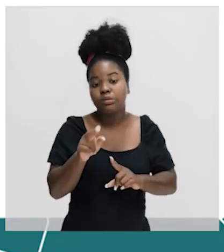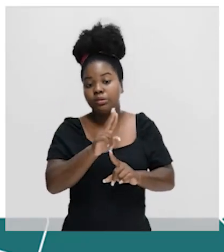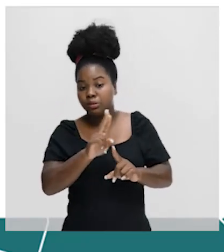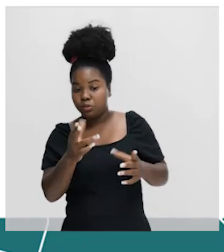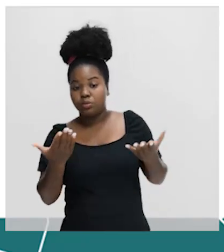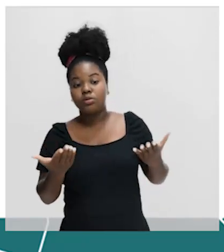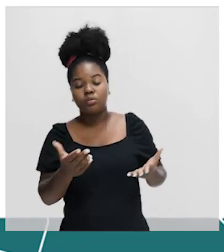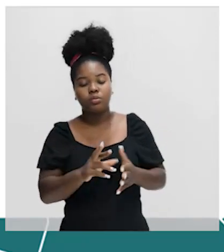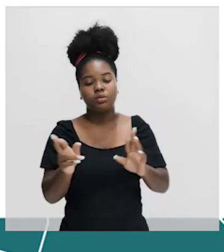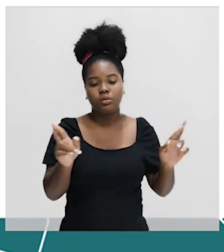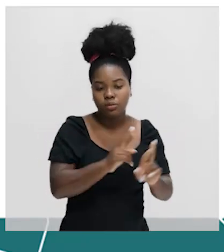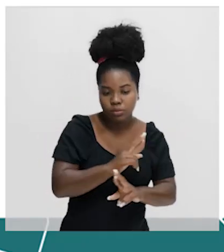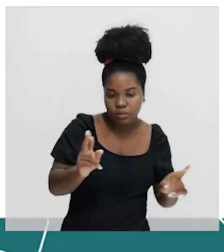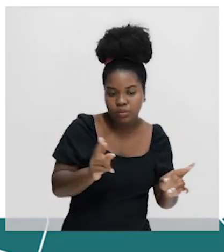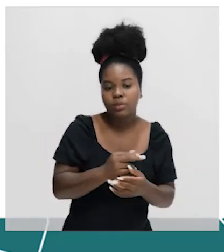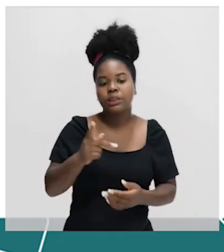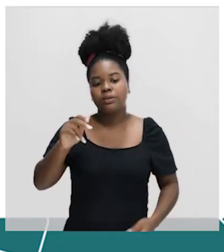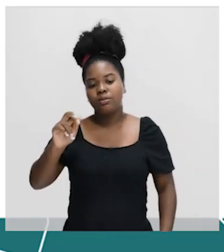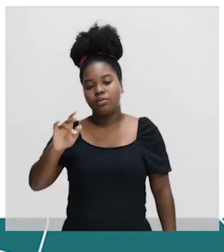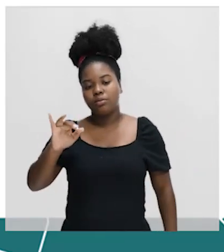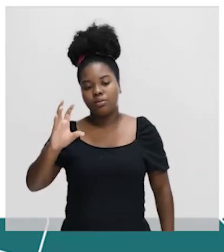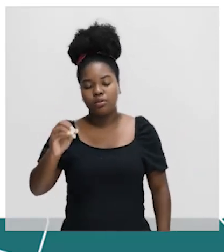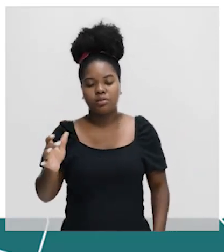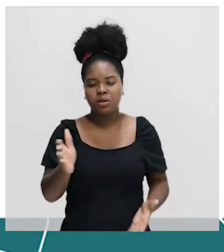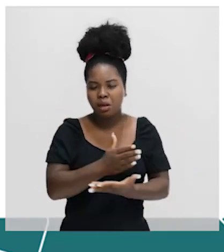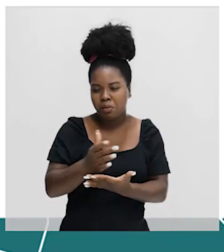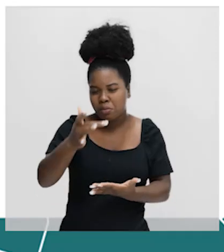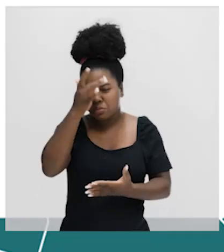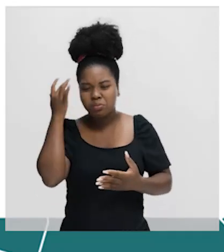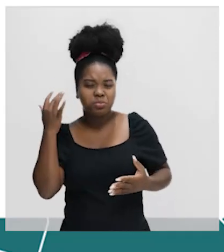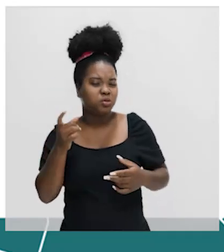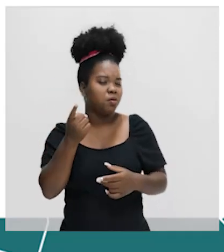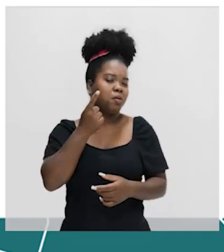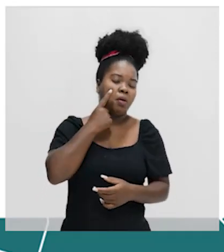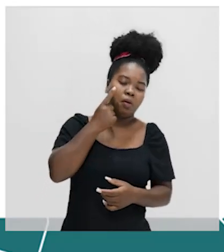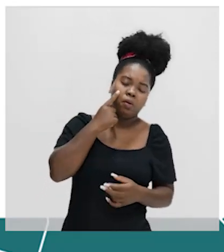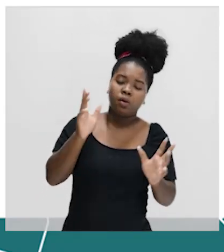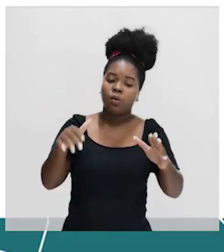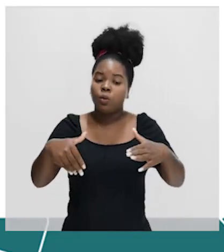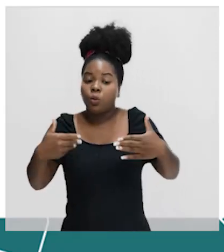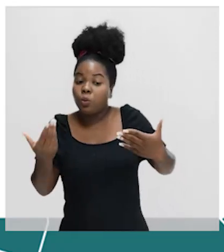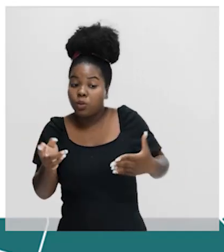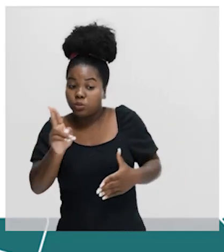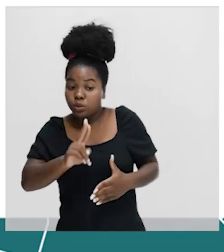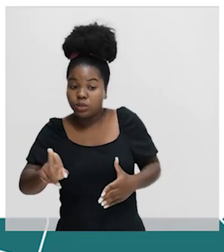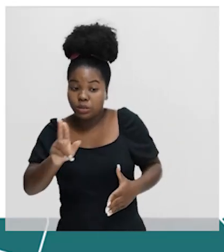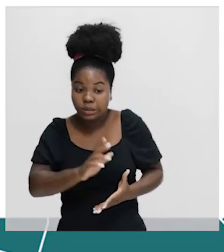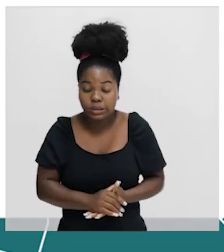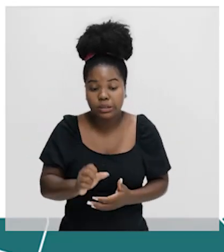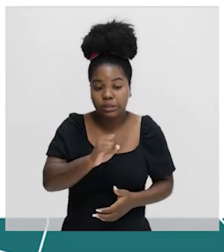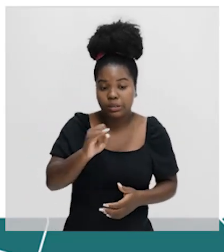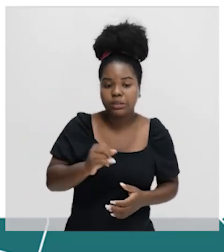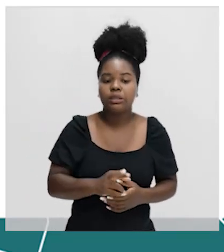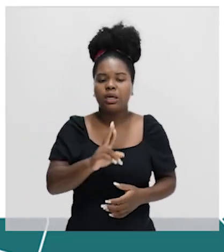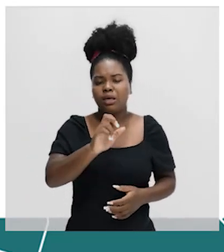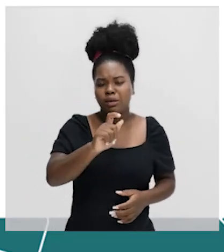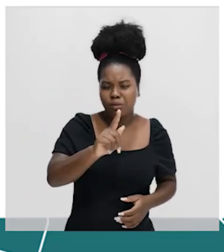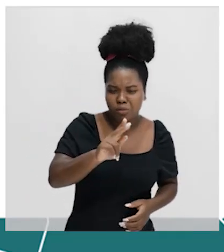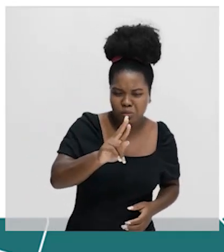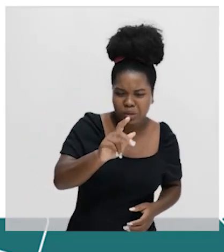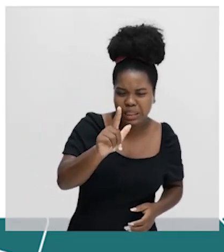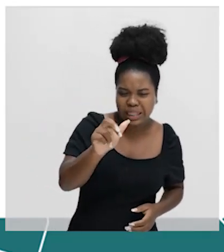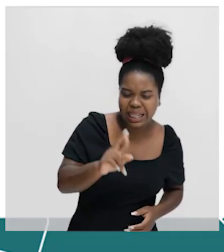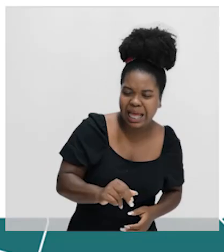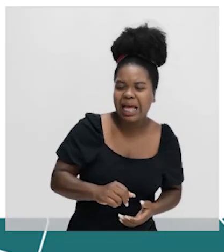Em relação ao particípio, algumas pessoas ficam com bastante dúvida em qual utilizar, né? Se é o particípio regular, se é